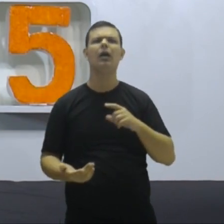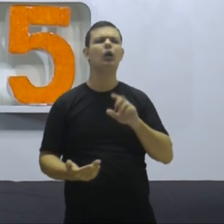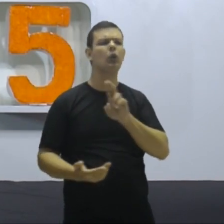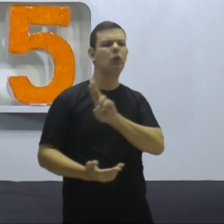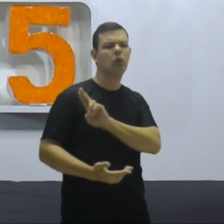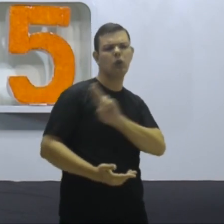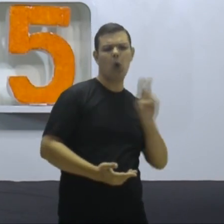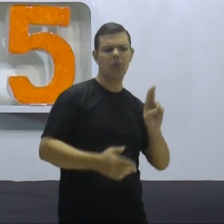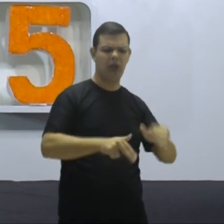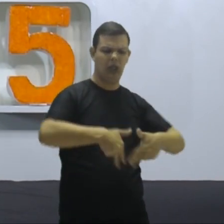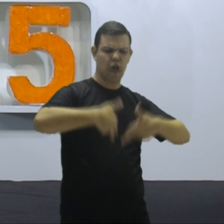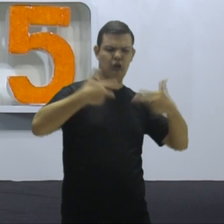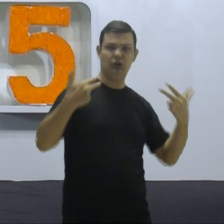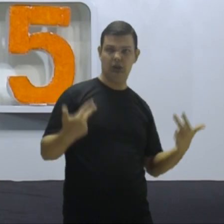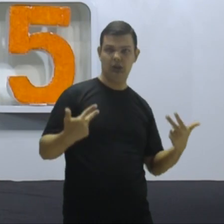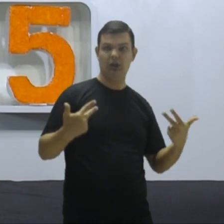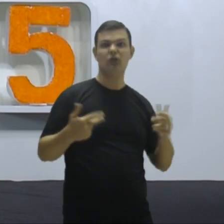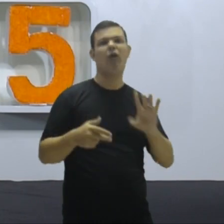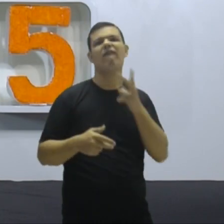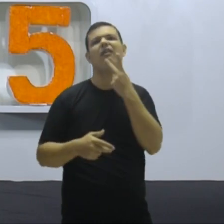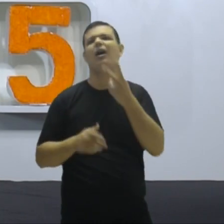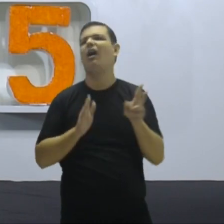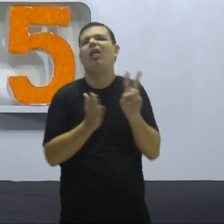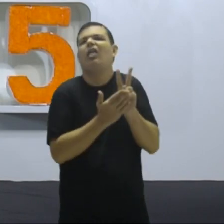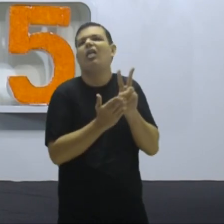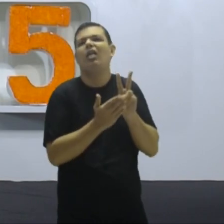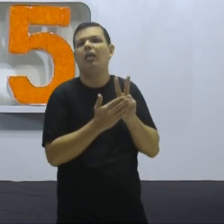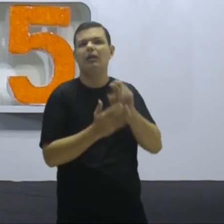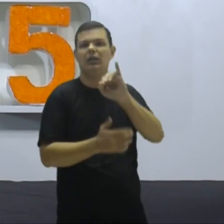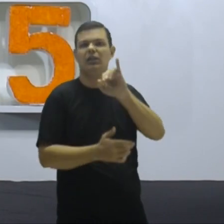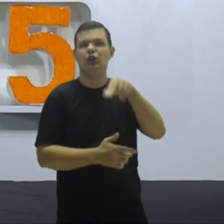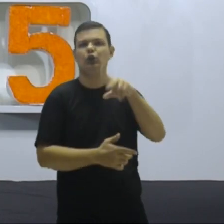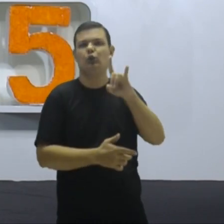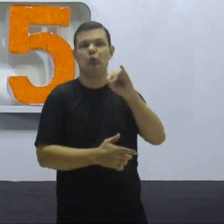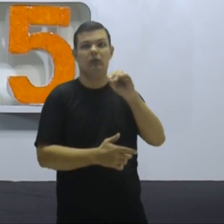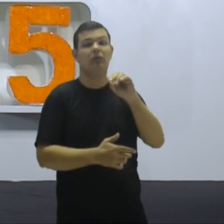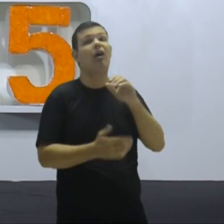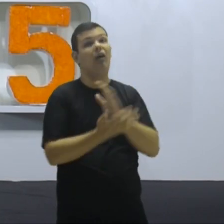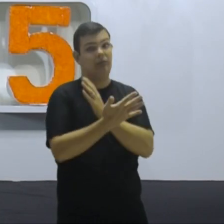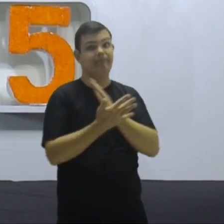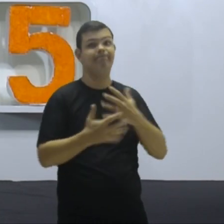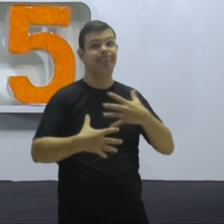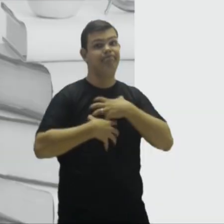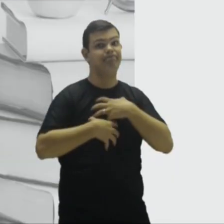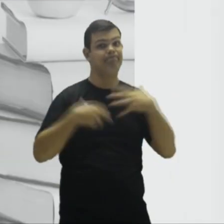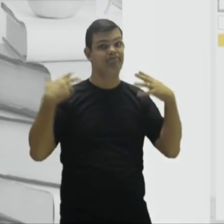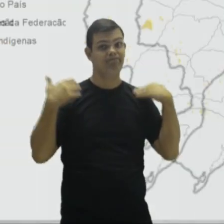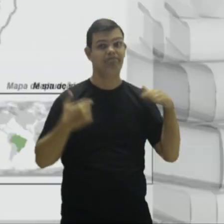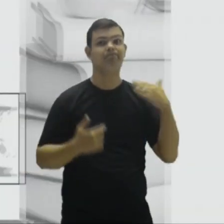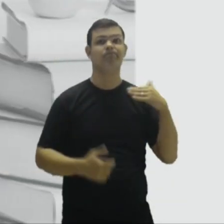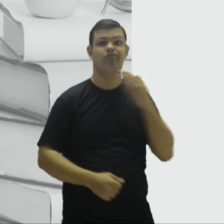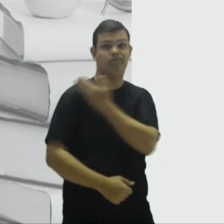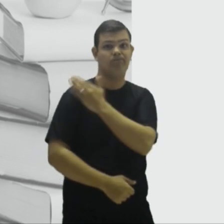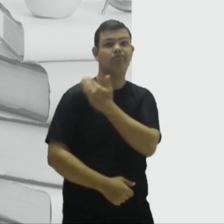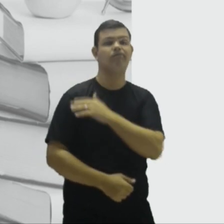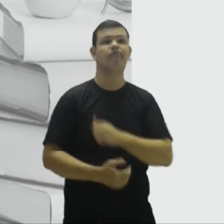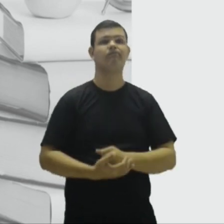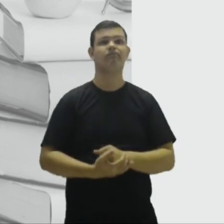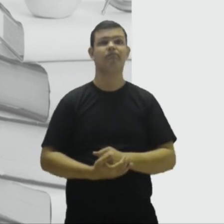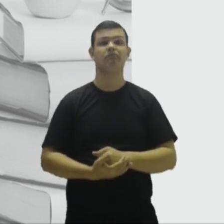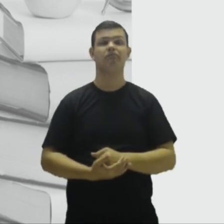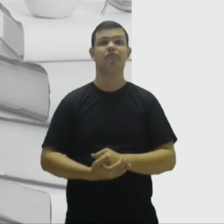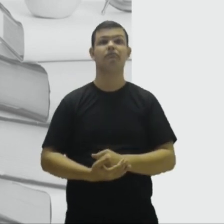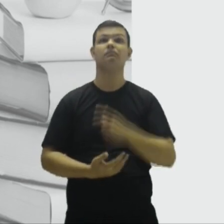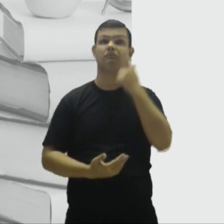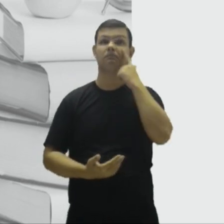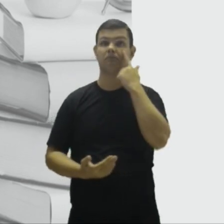nome da etnia e não tratá-los como índios. Para muitos isso é uma ofensa, ok? Olha aqui para o quadro para